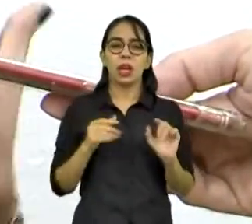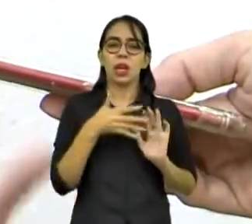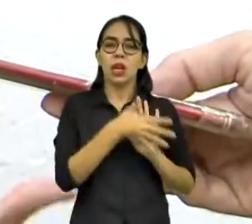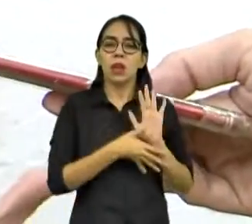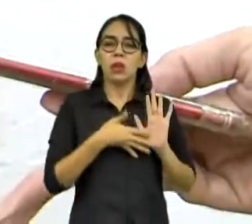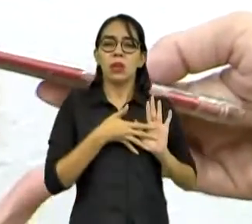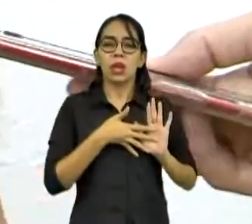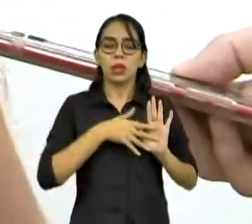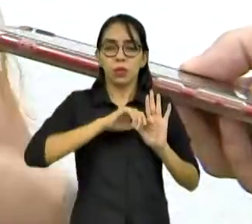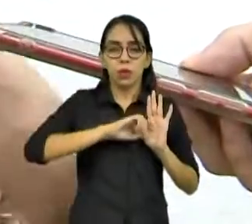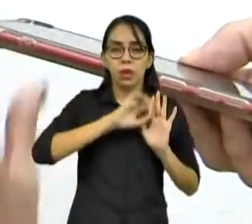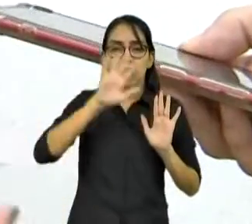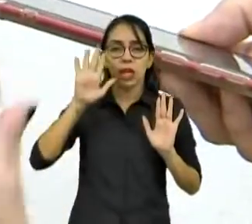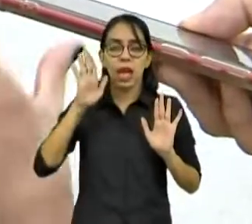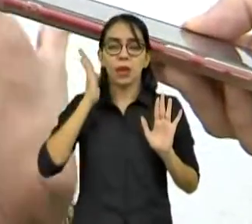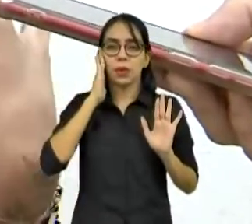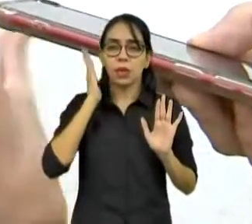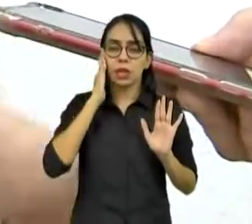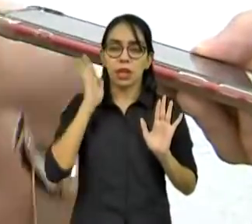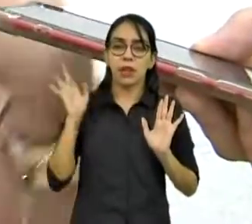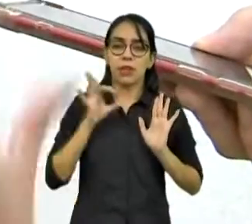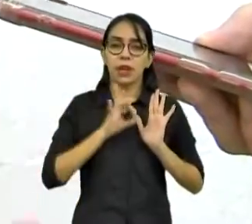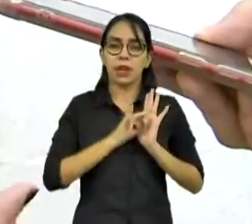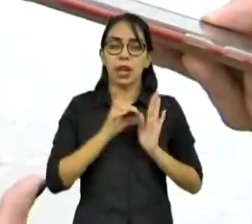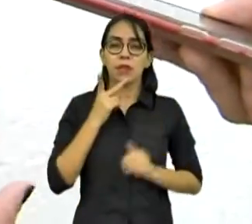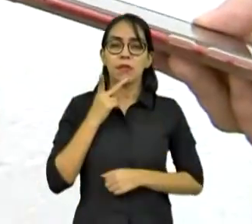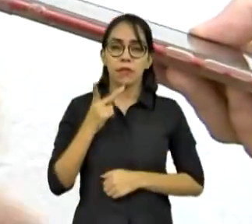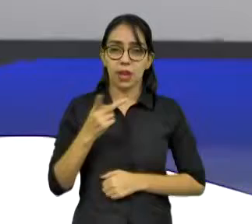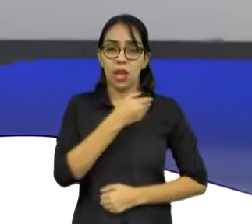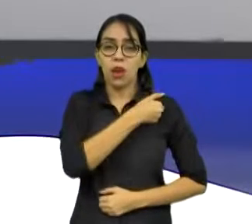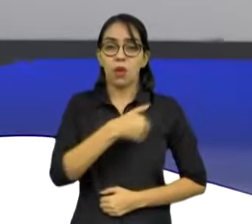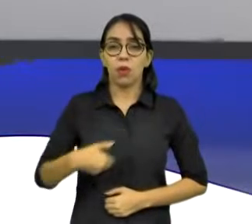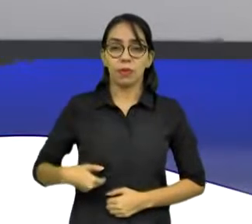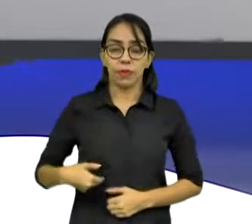governo ele preza, né, que é a transparência com o cidadão.